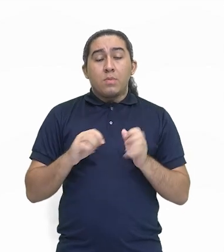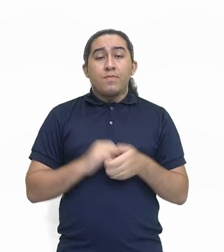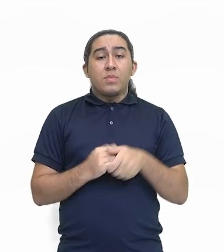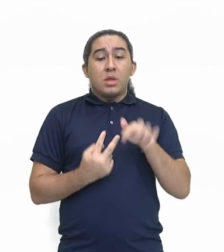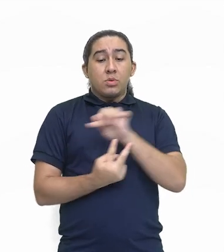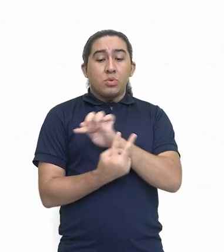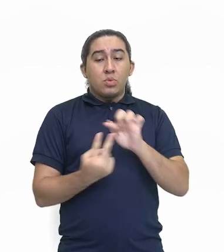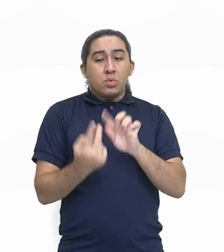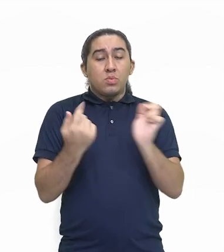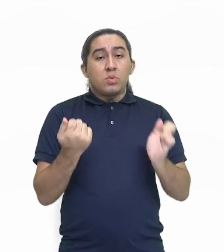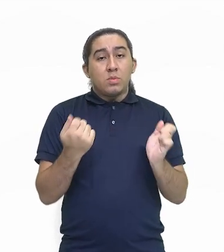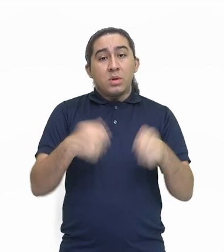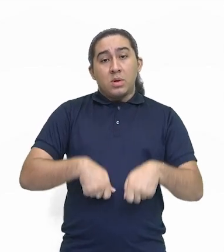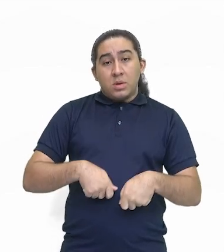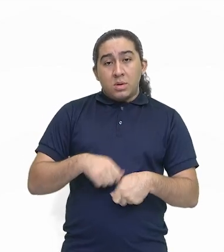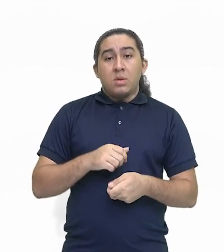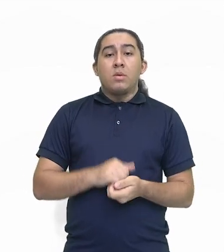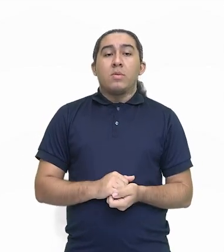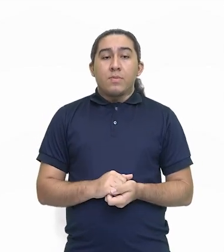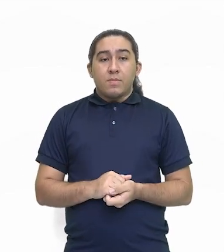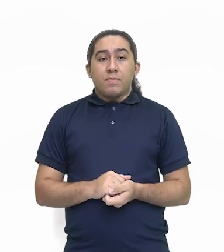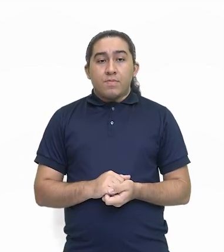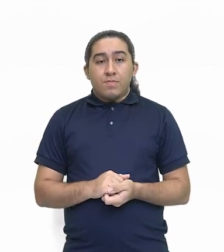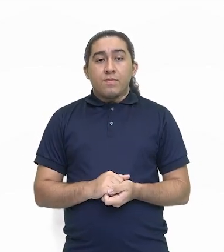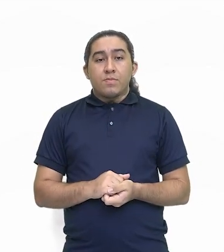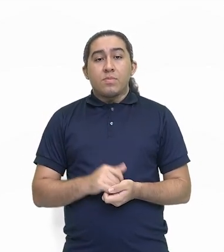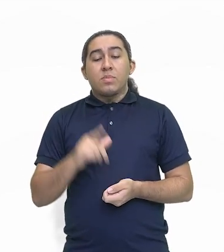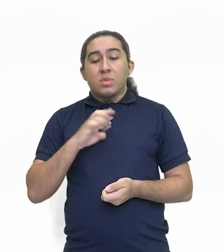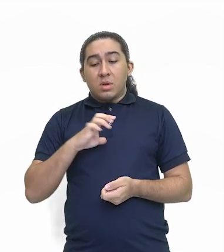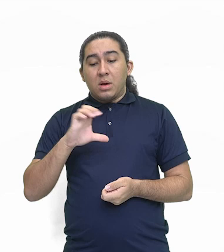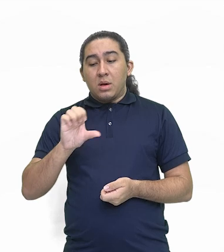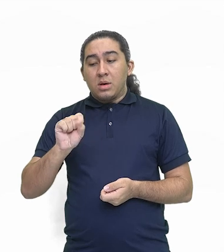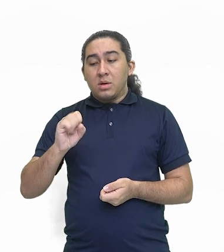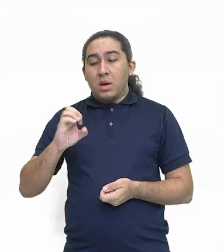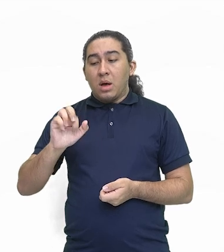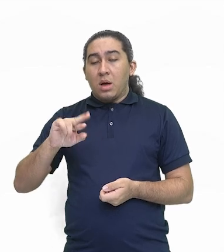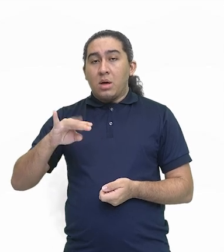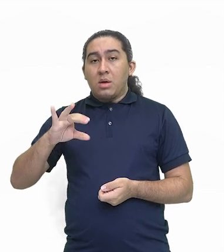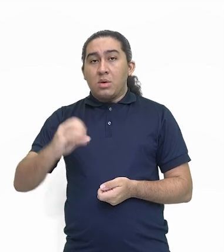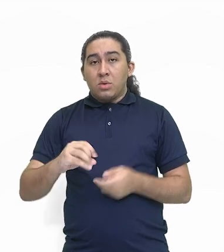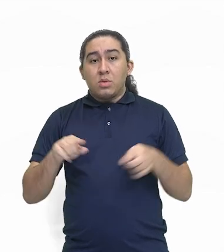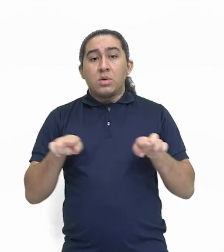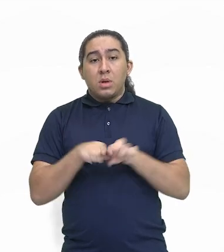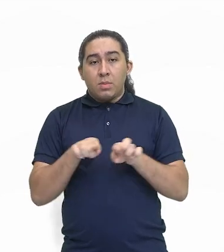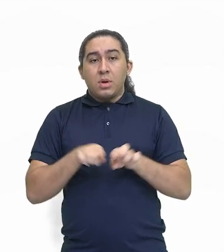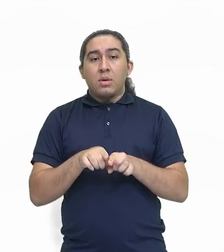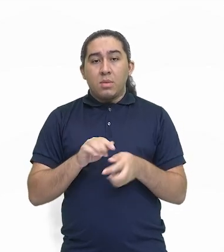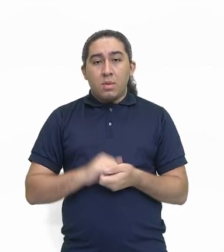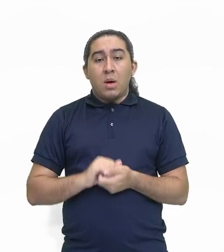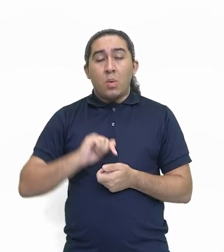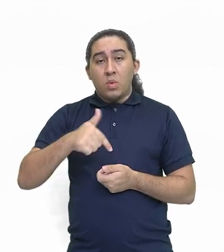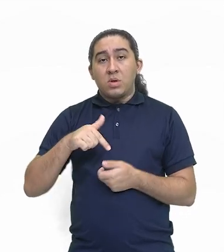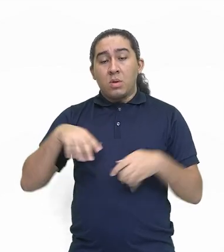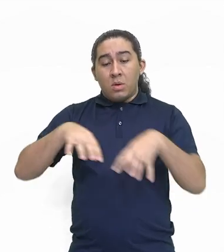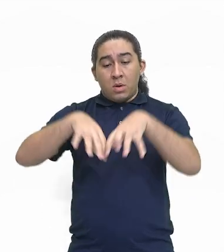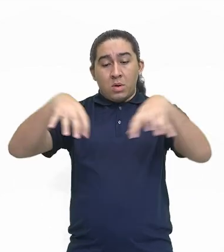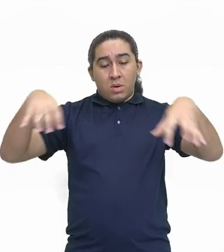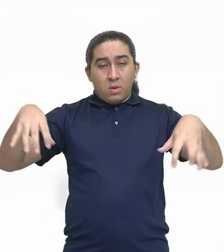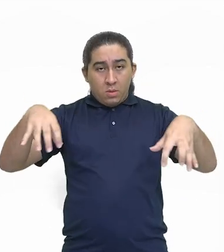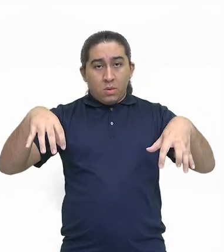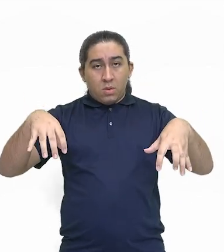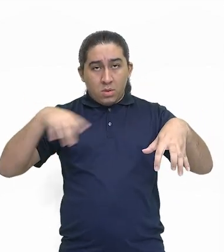duas maneiras. A de escárnio e a de maldizer. Então, a